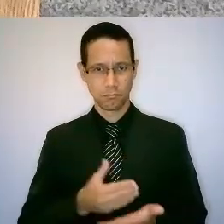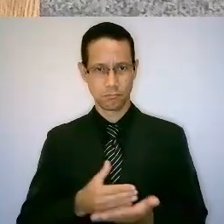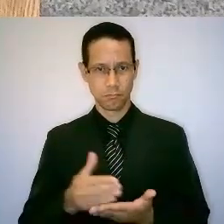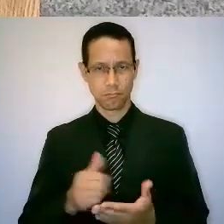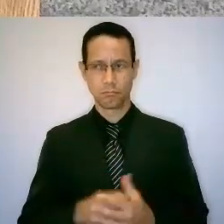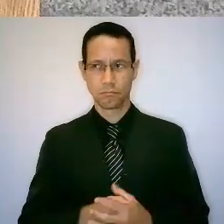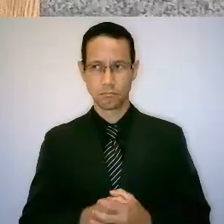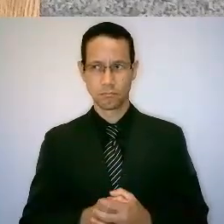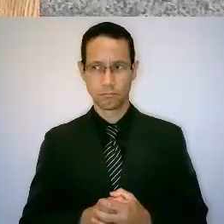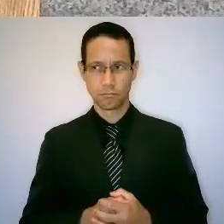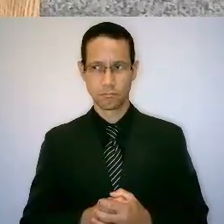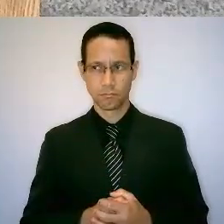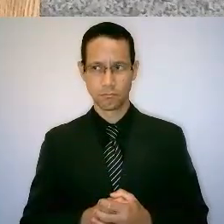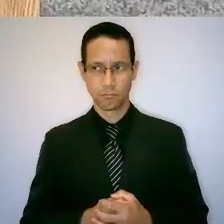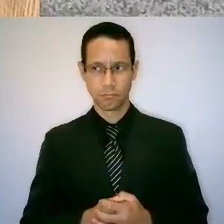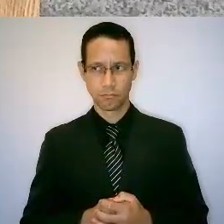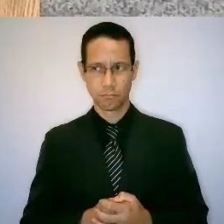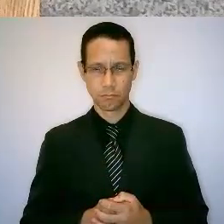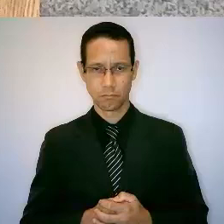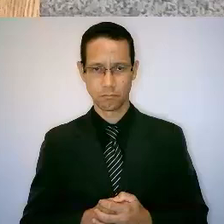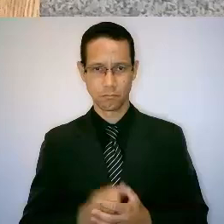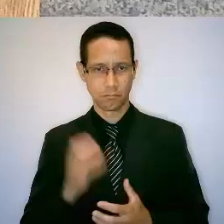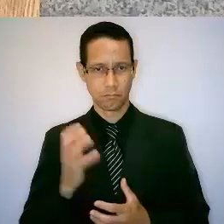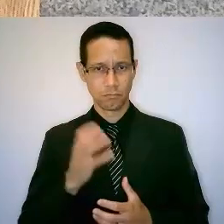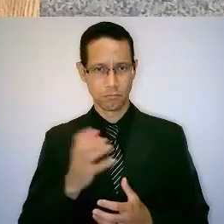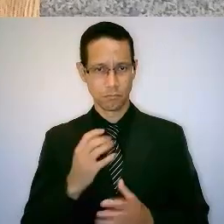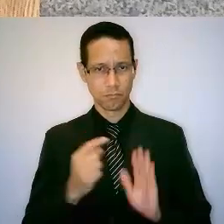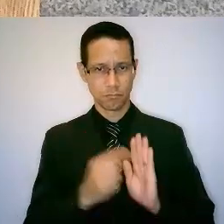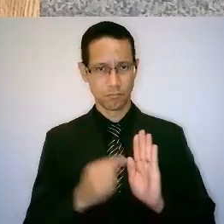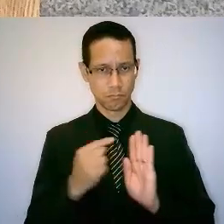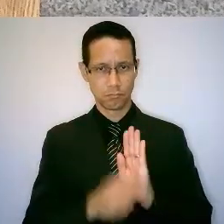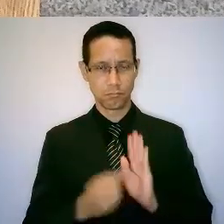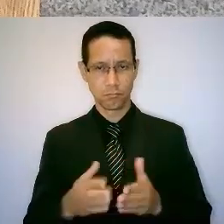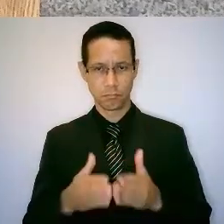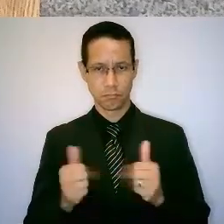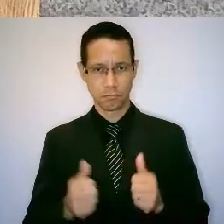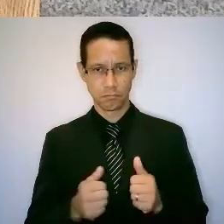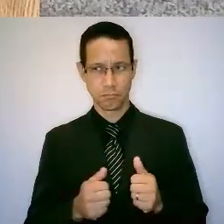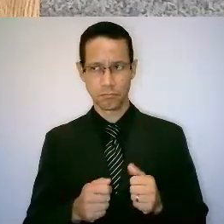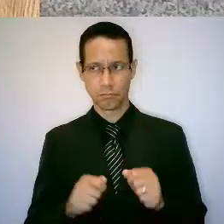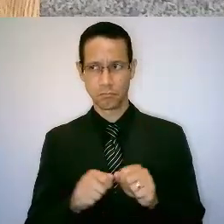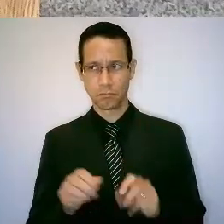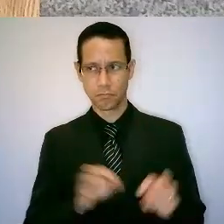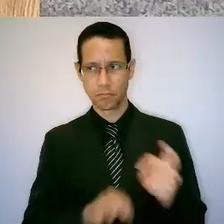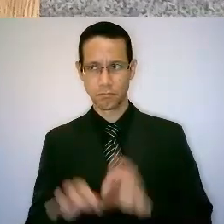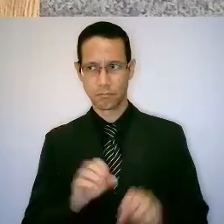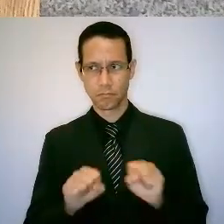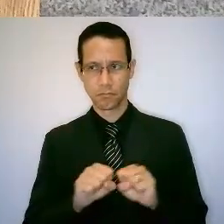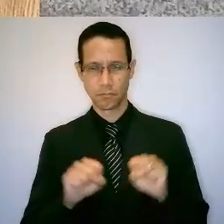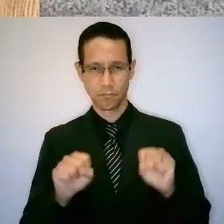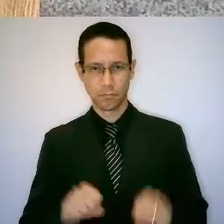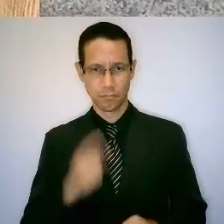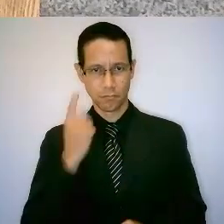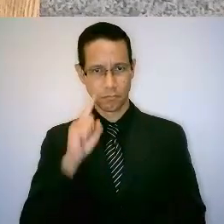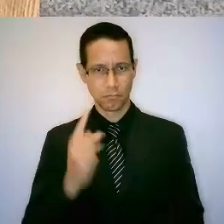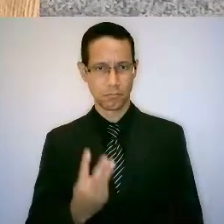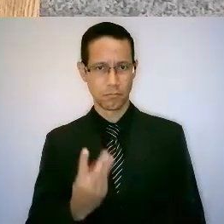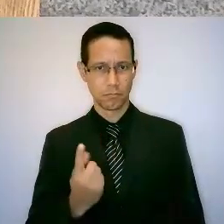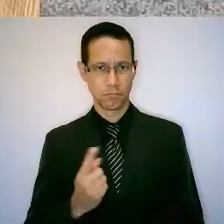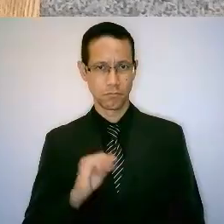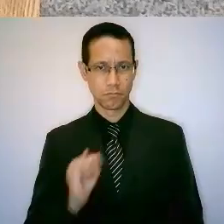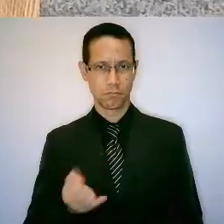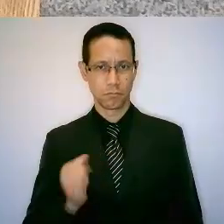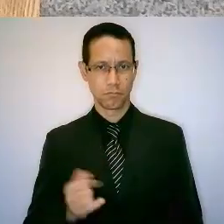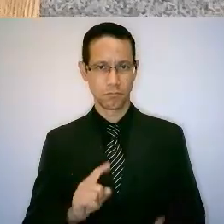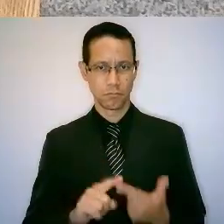nem a minha vontade de fazer ostentação e Reiter os pedidos que foram feitos no sistema no dia 31 de janeiro no dia